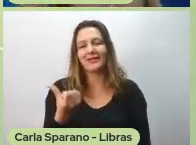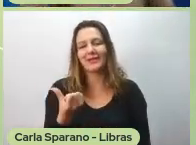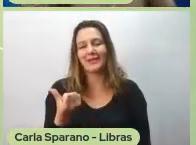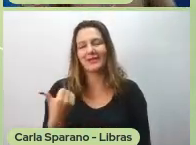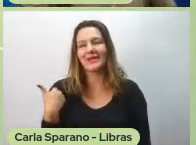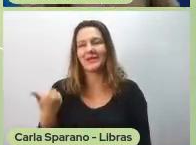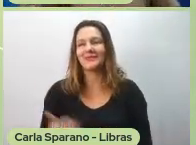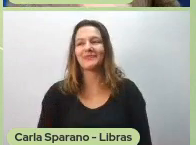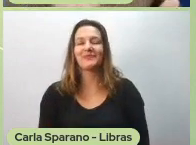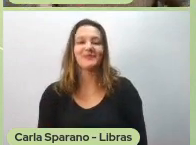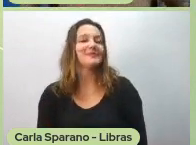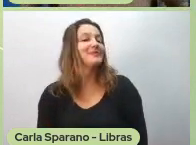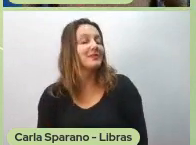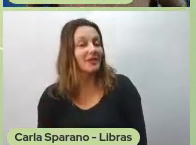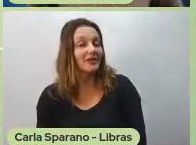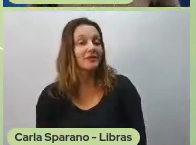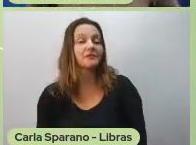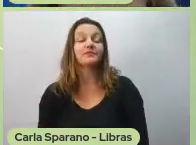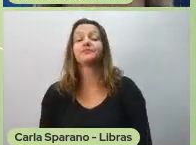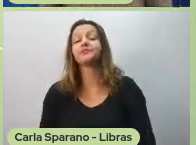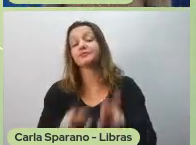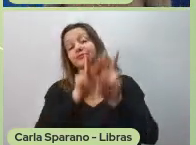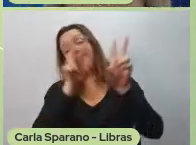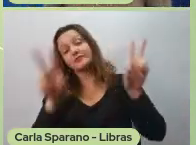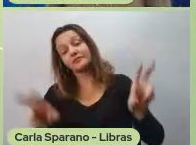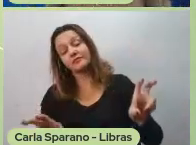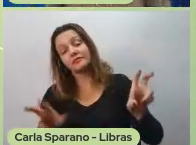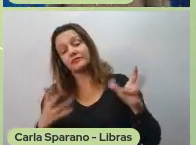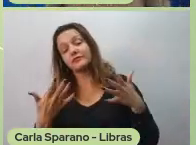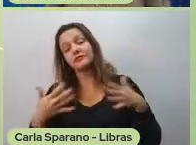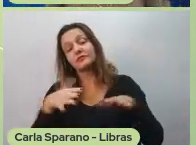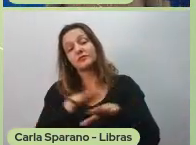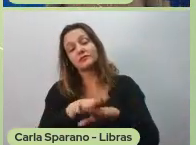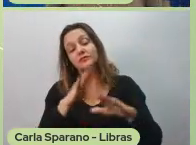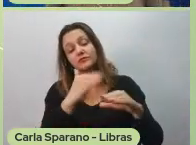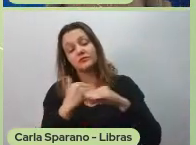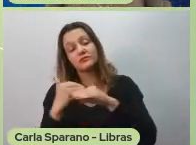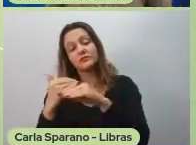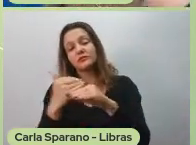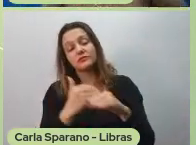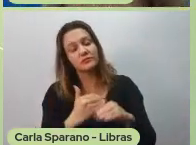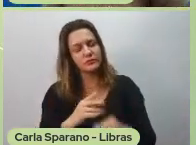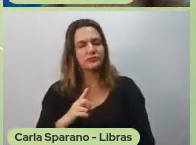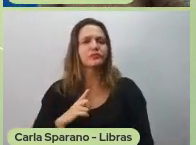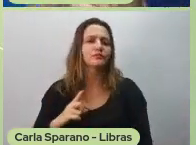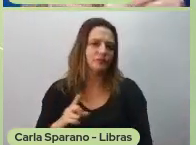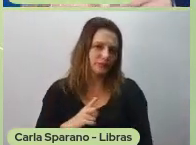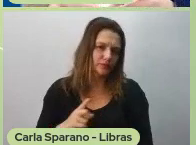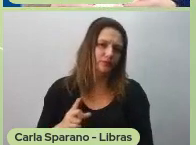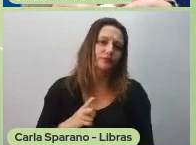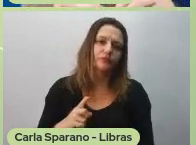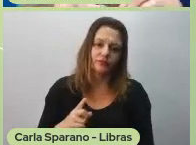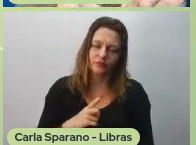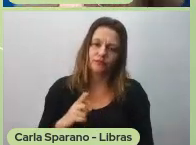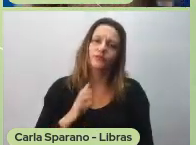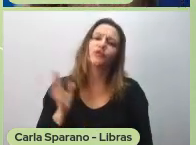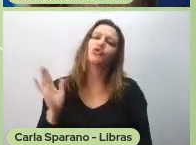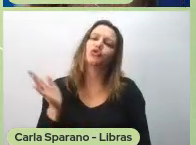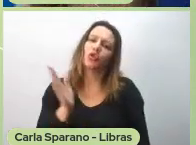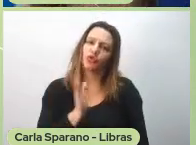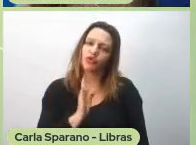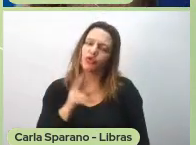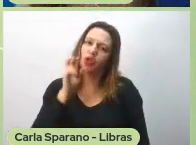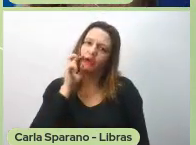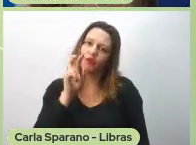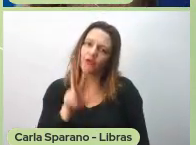A pauta de inclusão e equidade está presente. Eu acho que, como a gente ouviu falar aqui,